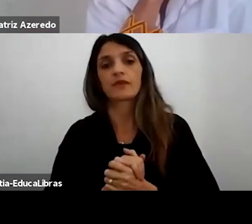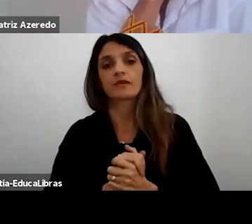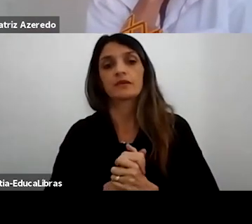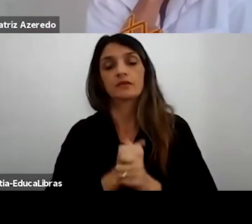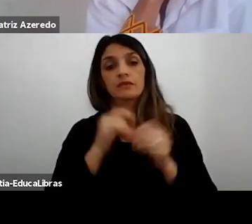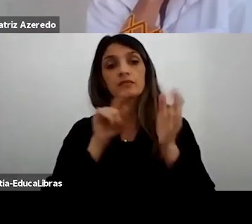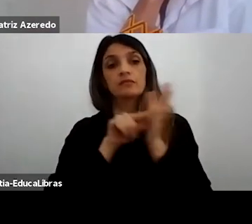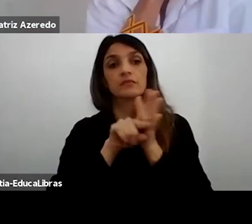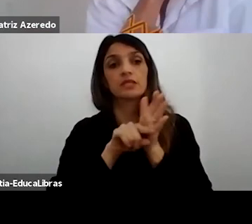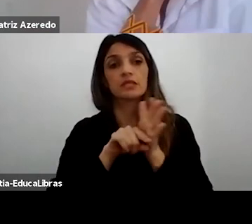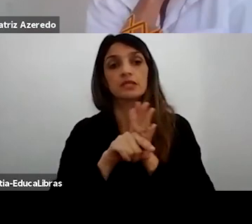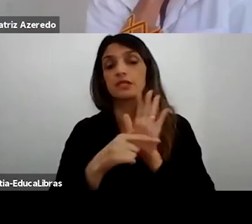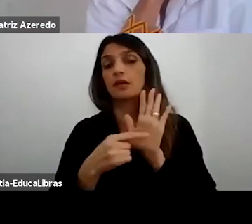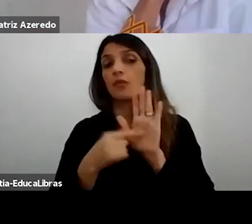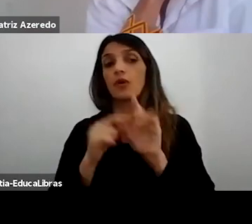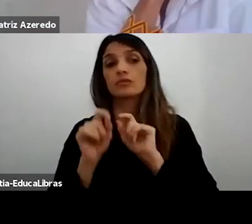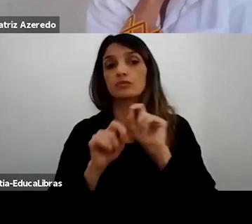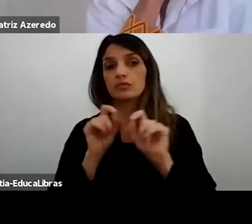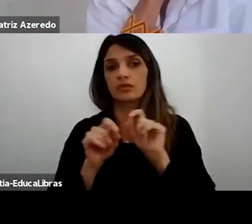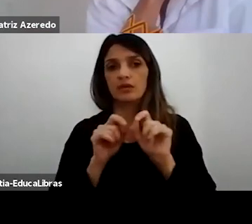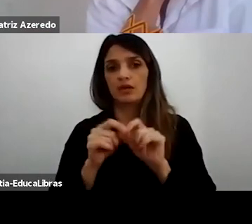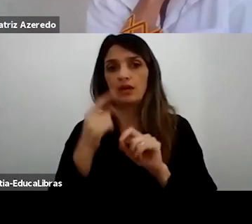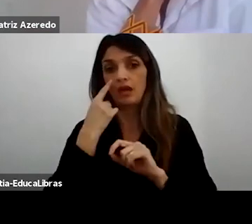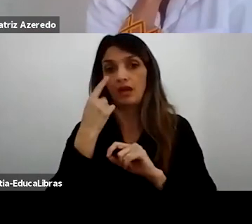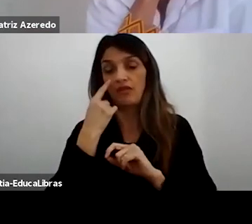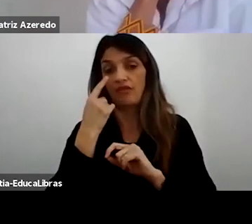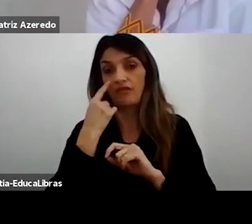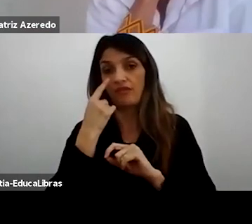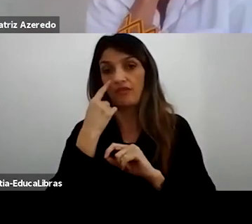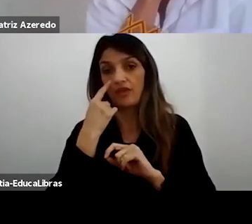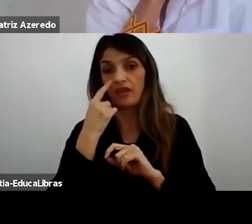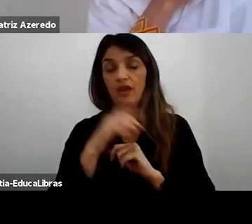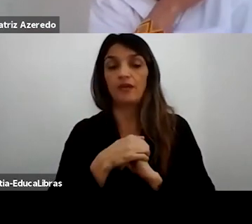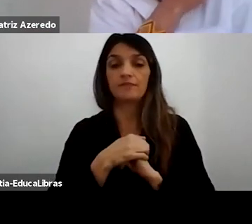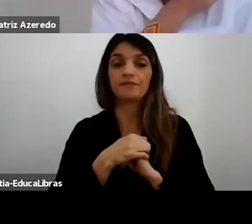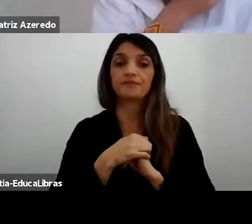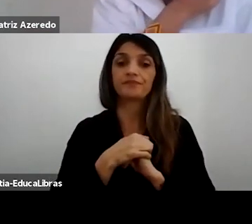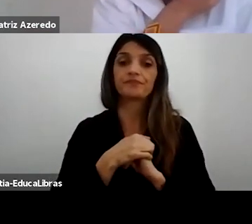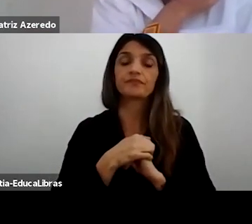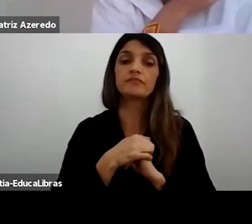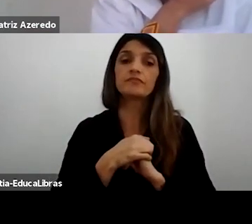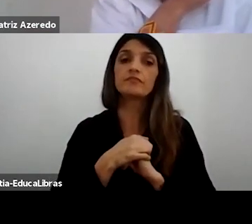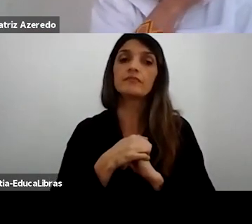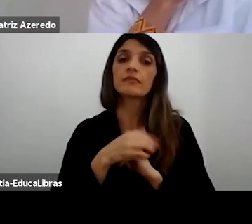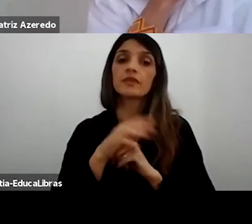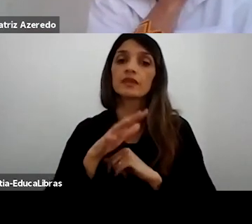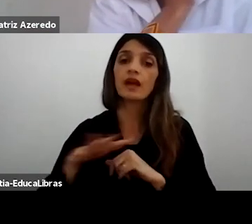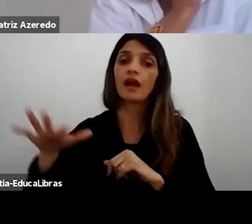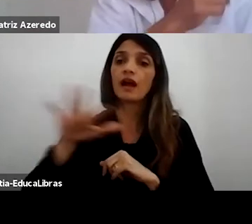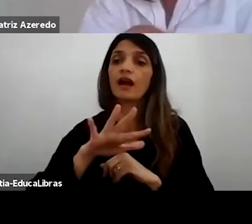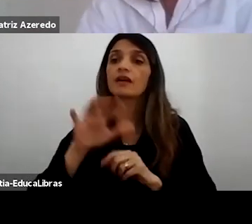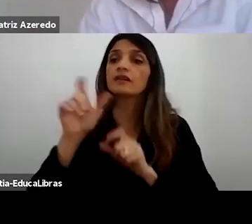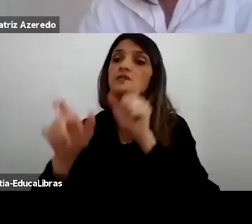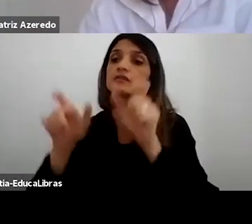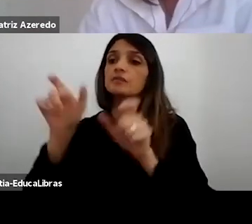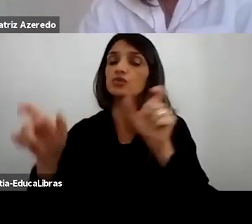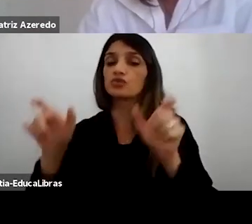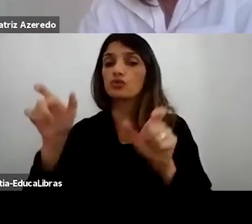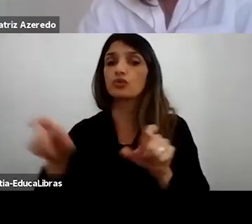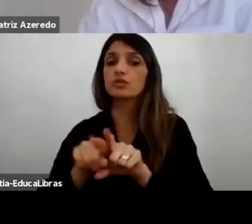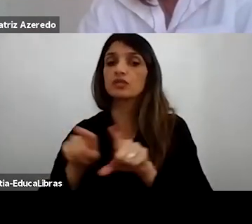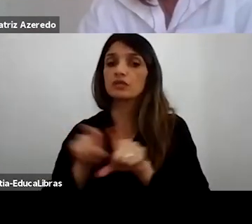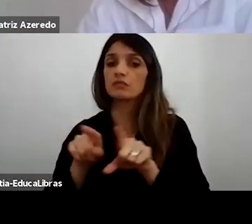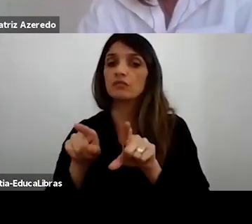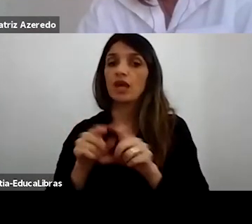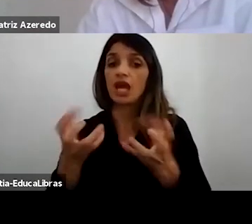mesmo aponta e a gente escuta, né, Thaís, nas narrativas do próprio setor, e das pessoas, como diz a Roberta, quero todos os meus